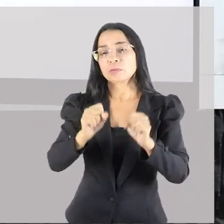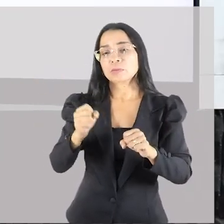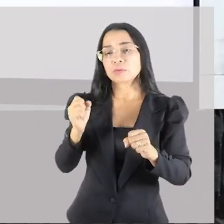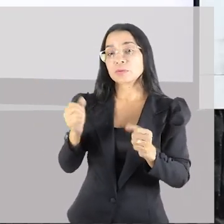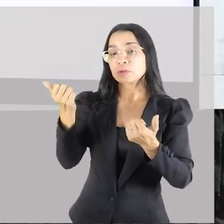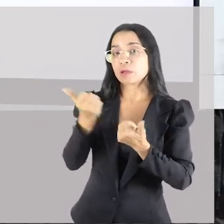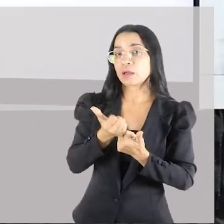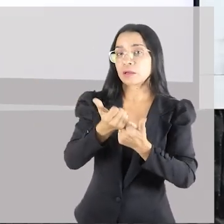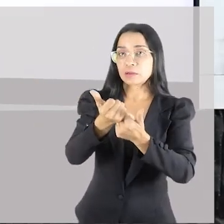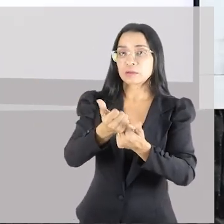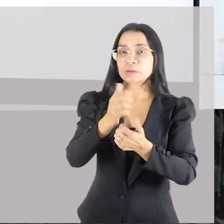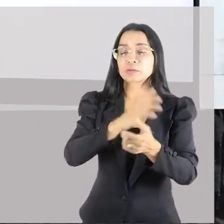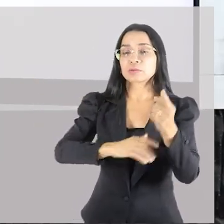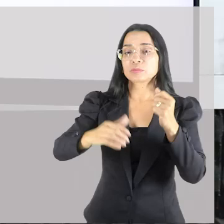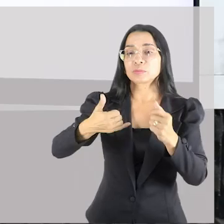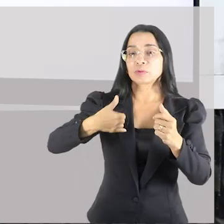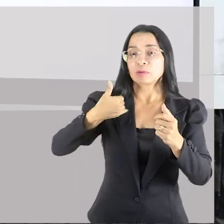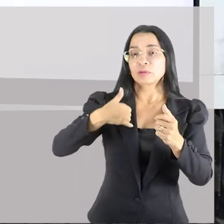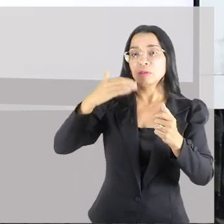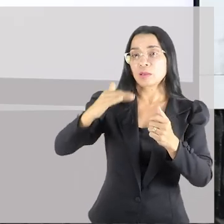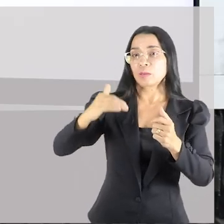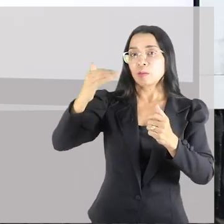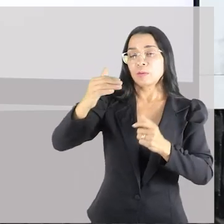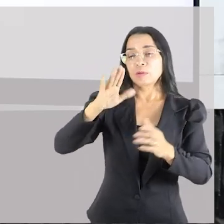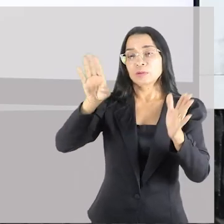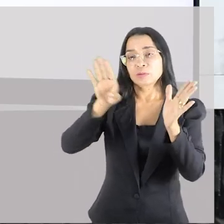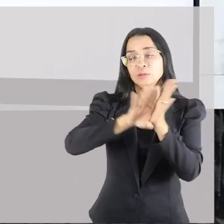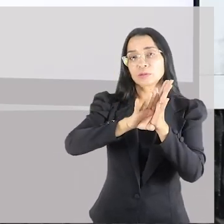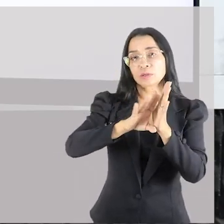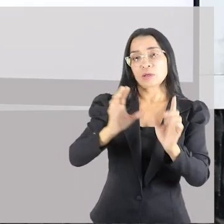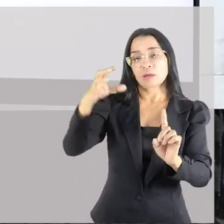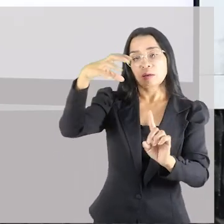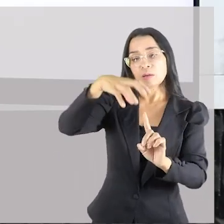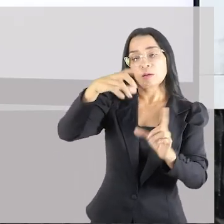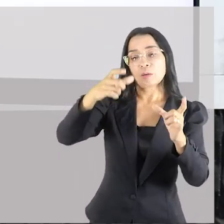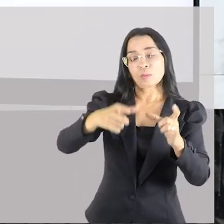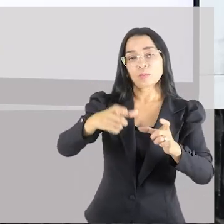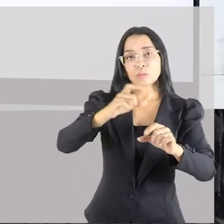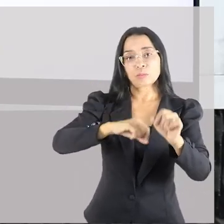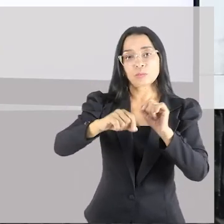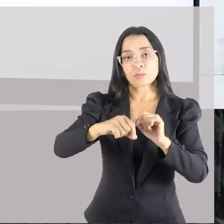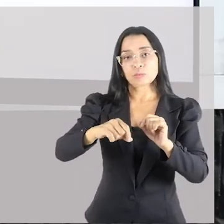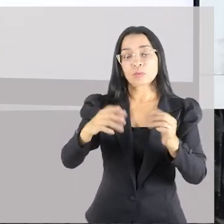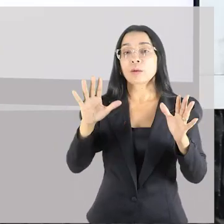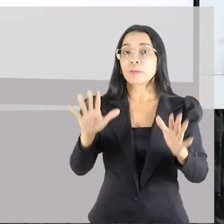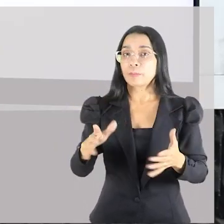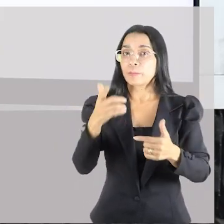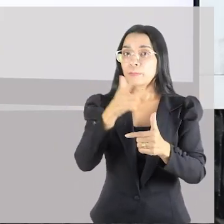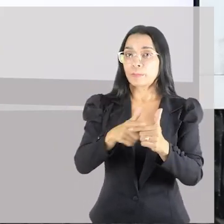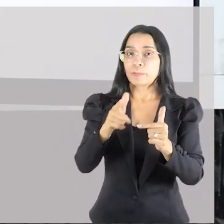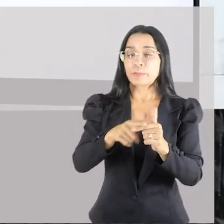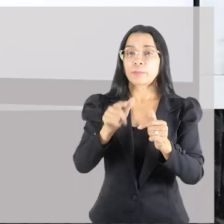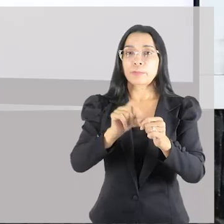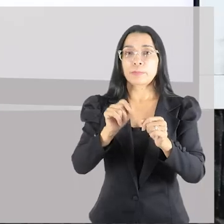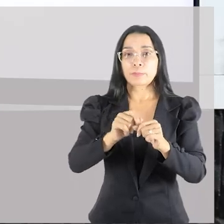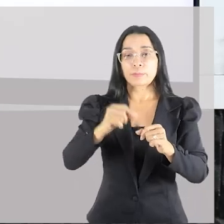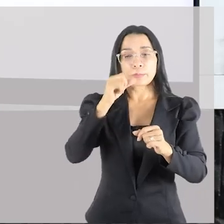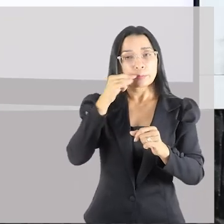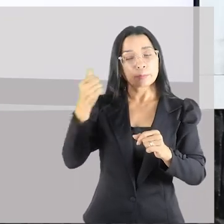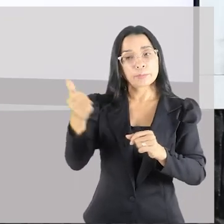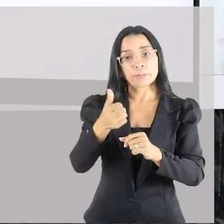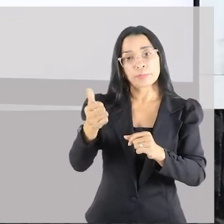então, assumir a maioridade, então, chegar ao trono no Brasil. Mas esse é um problema que vai fazer com que Dom Pedro I,